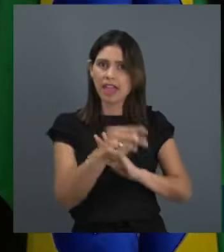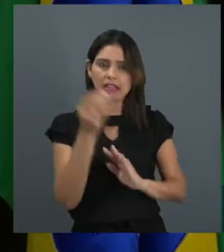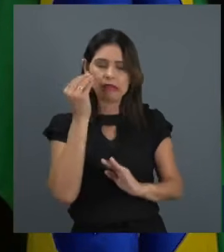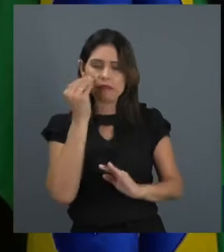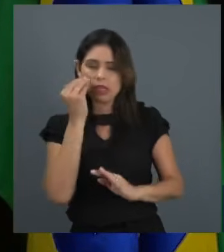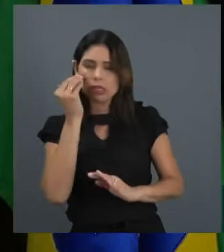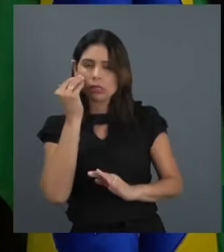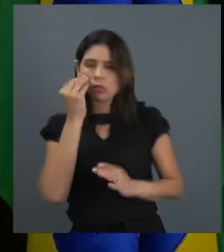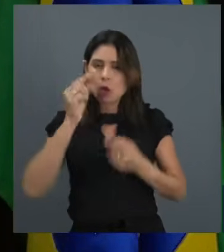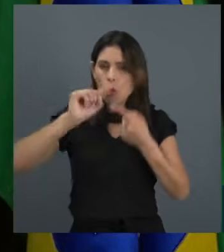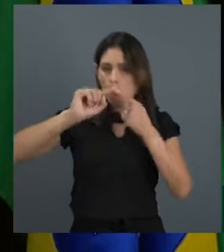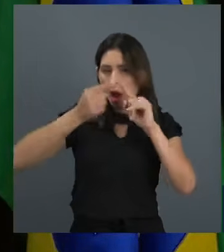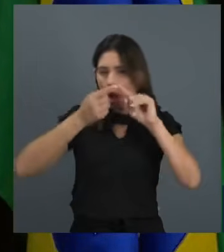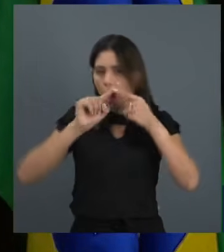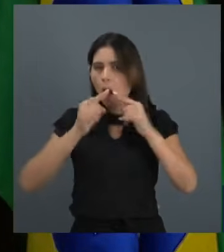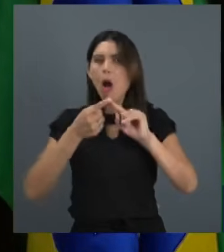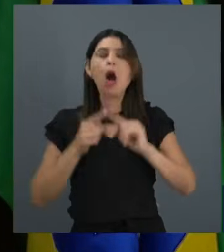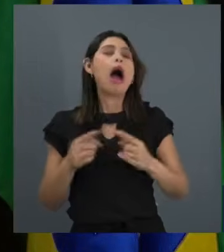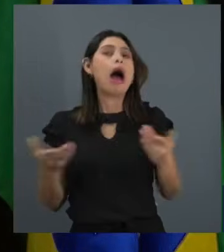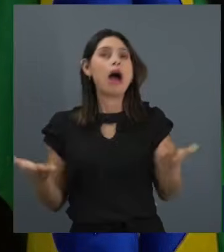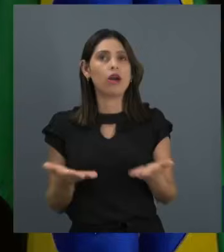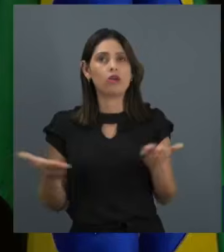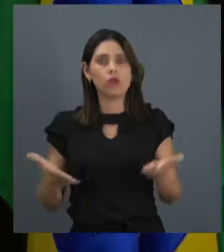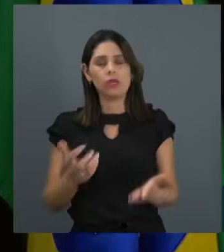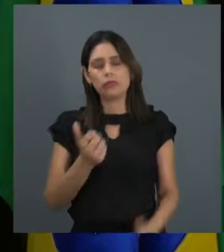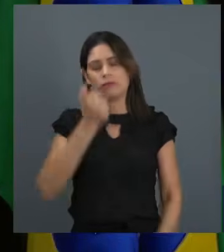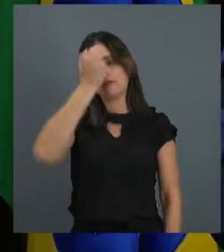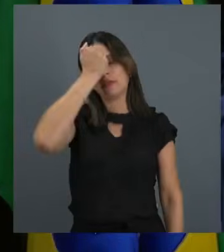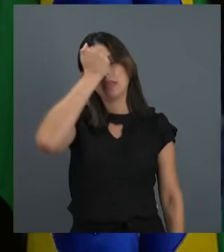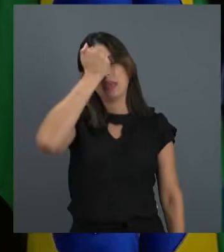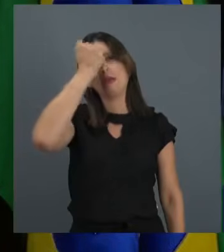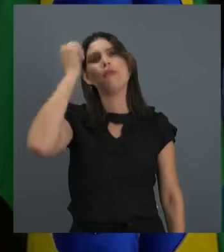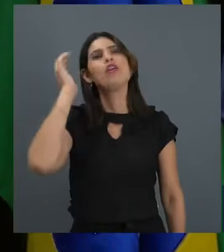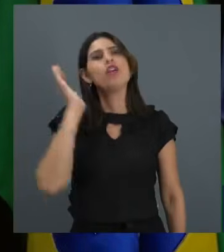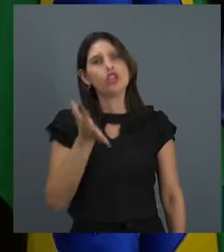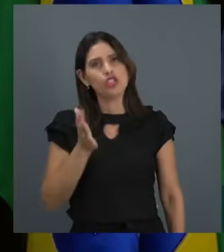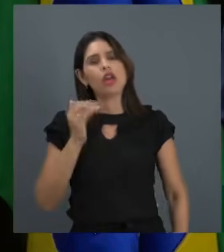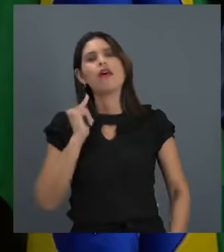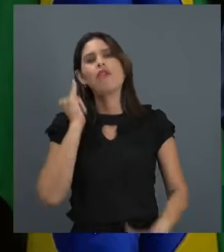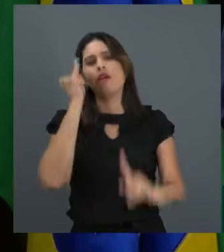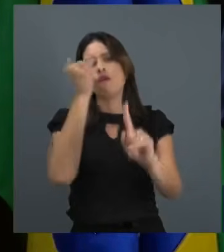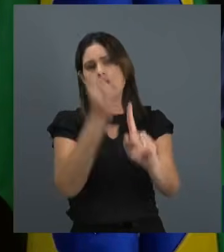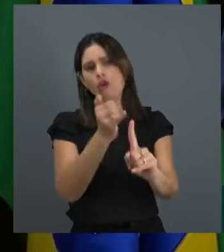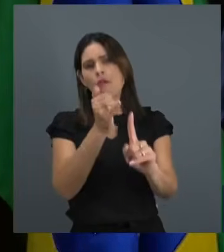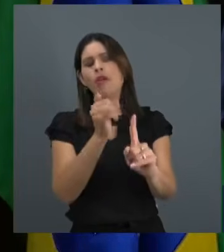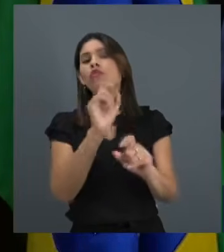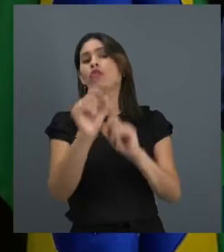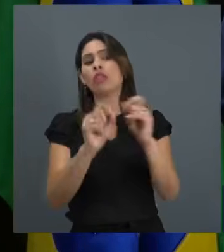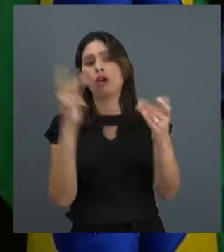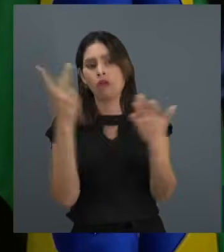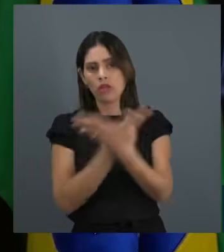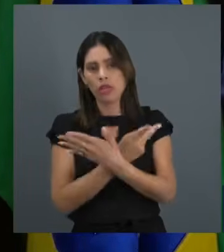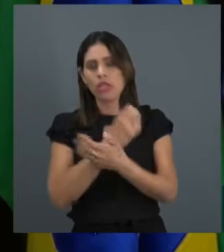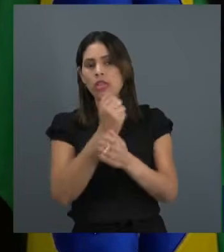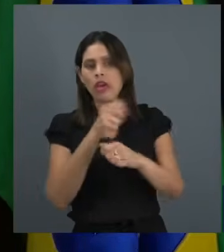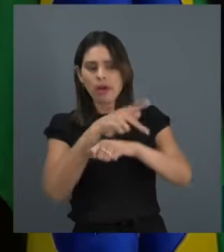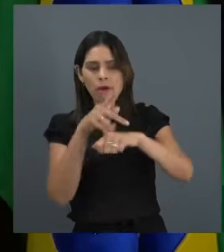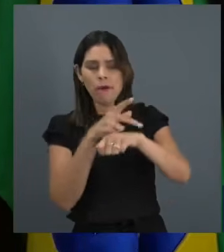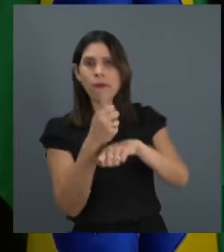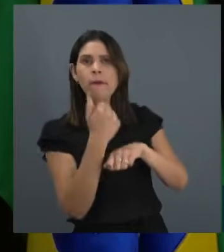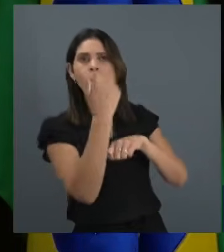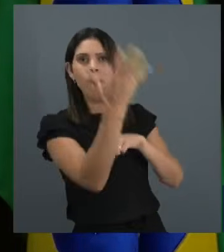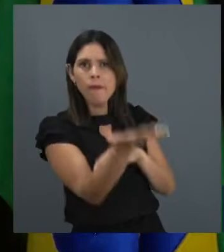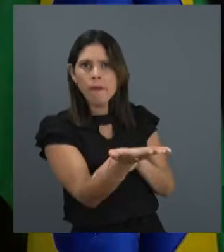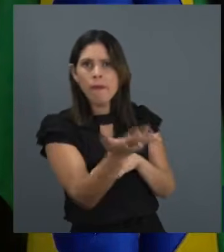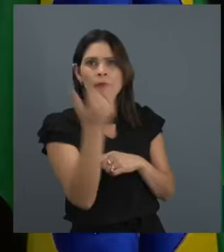conluio. Hoje ele se arrependeu. Está denunciando o que está acontecendo fora do Brasil. Foi para a